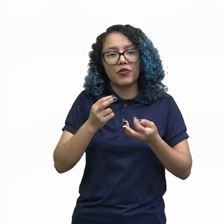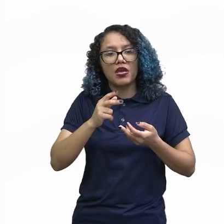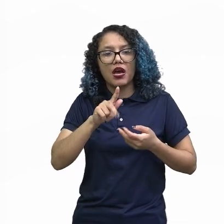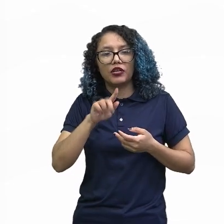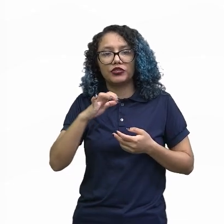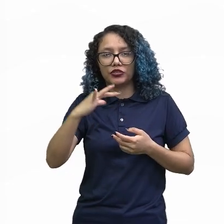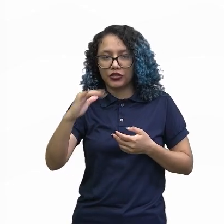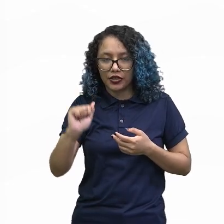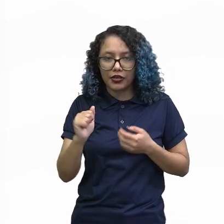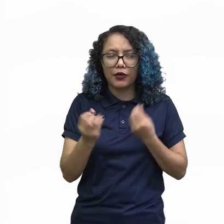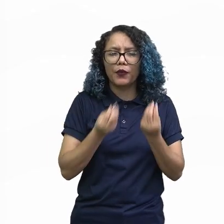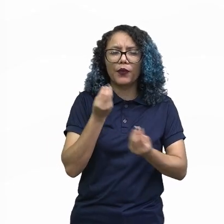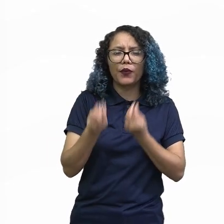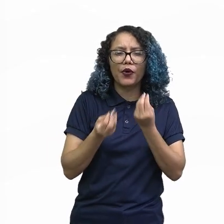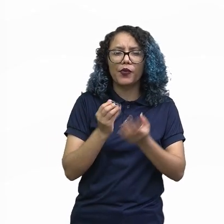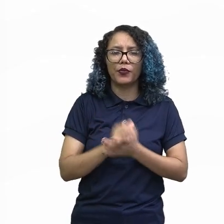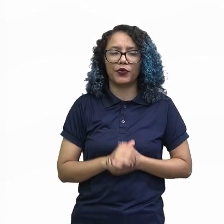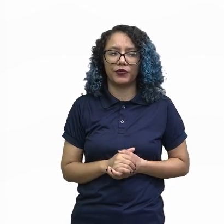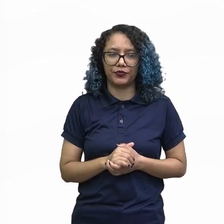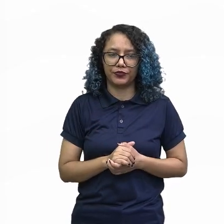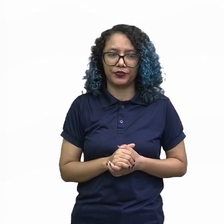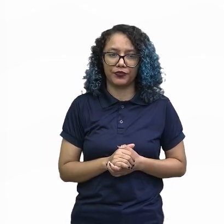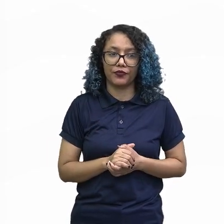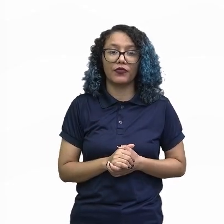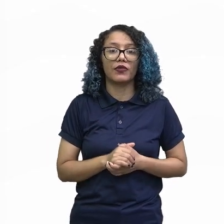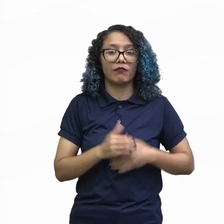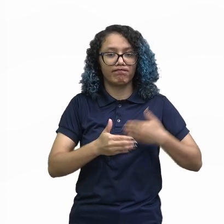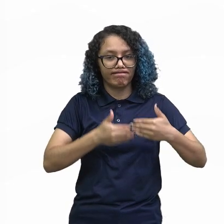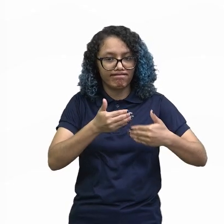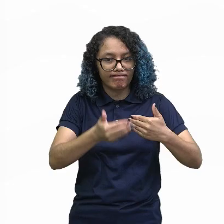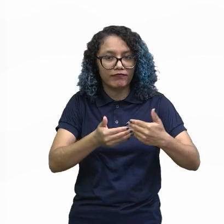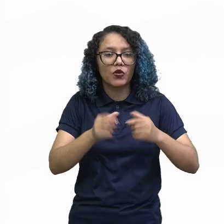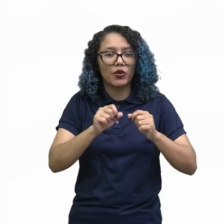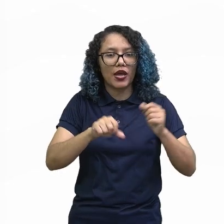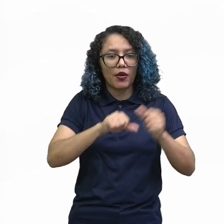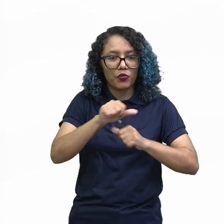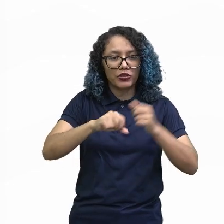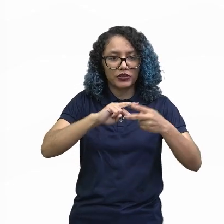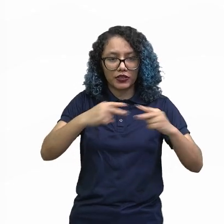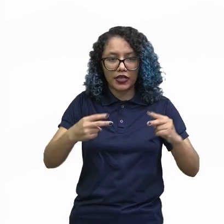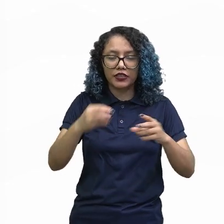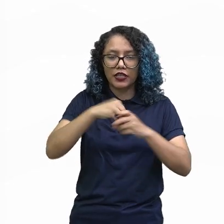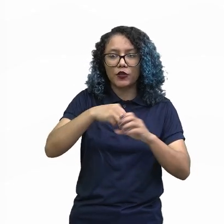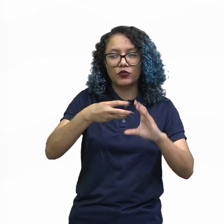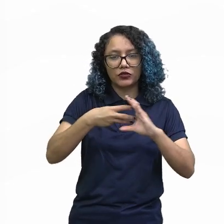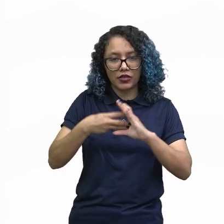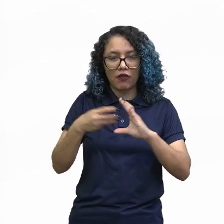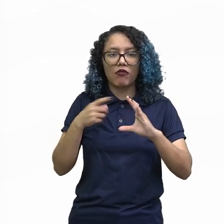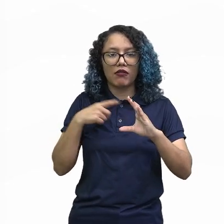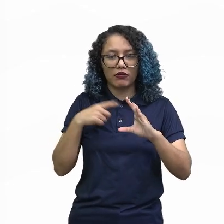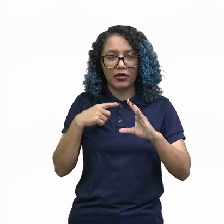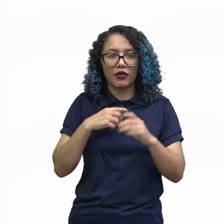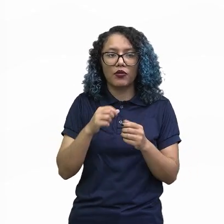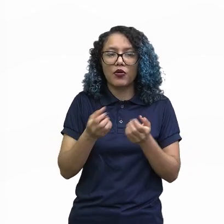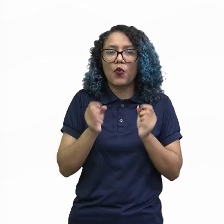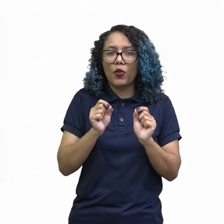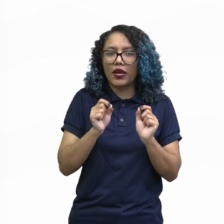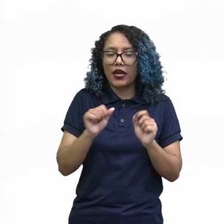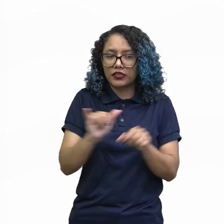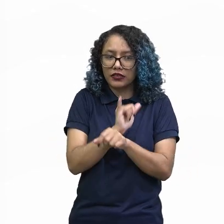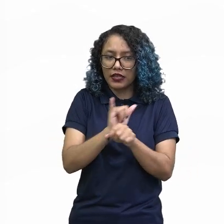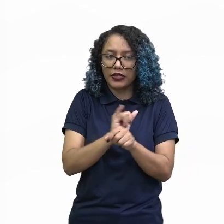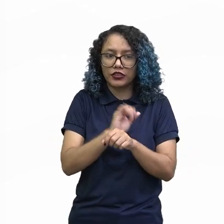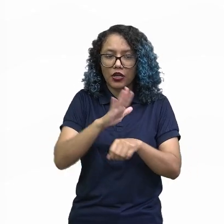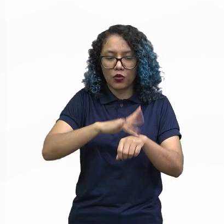né, que é um procedimento que são feitas modificações genéticas em células como uma forma de tratar uma doença, como